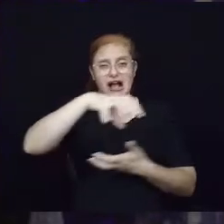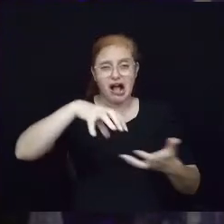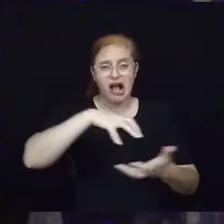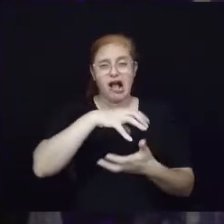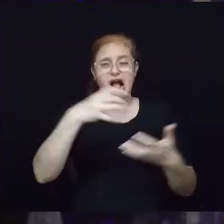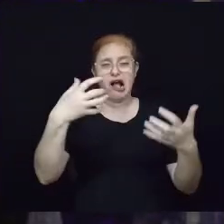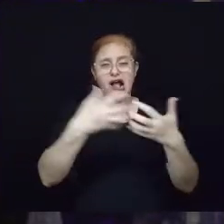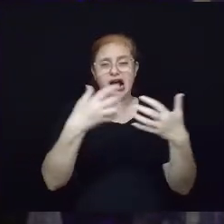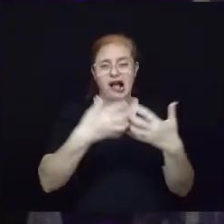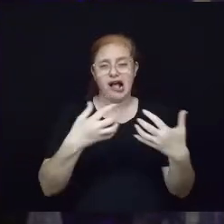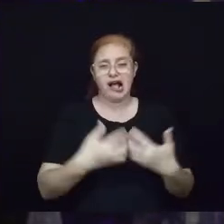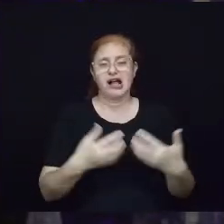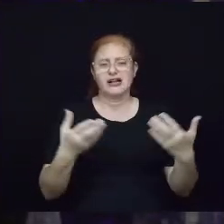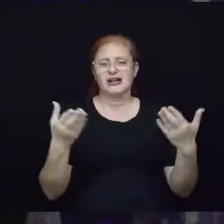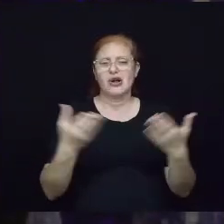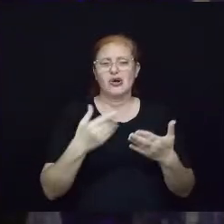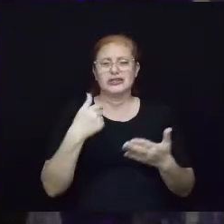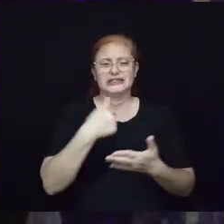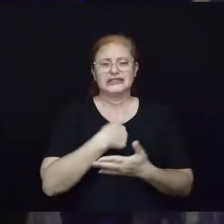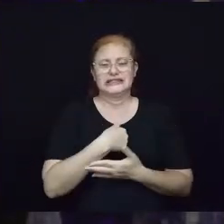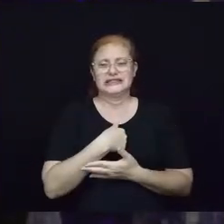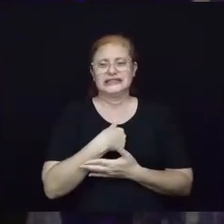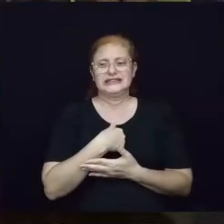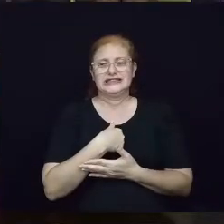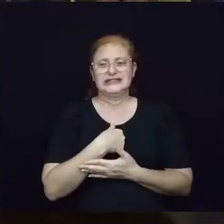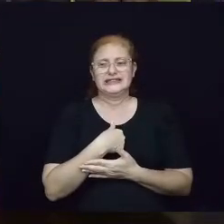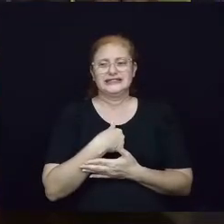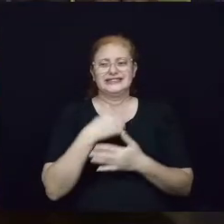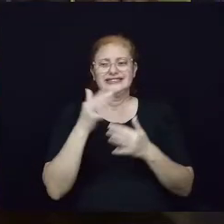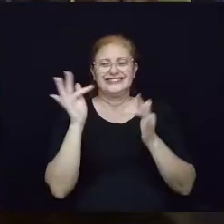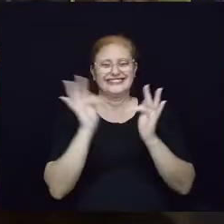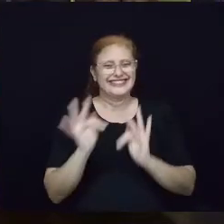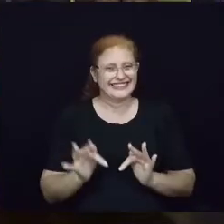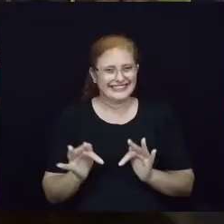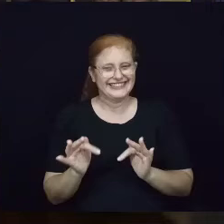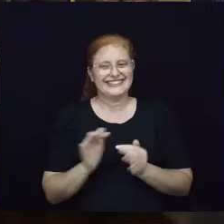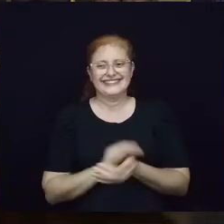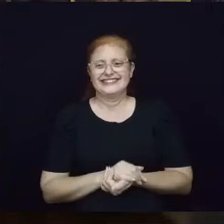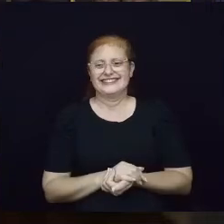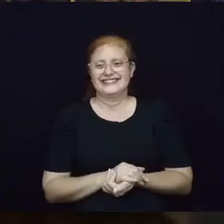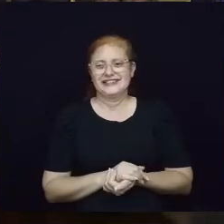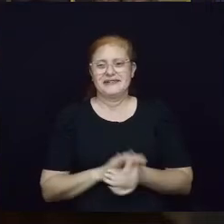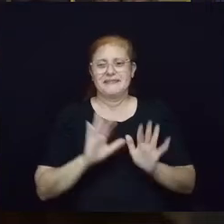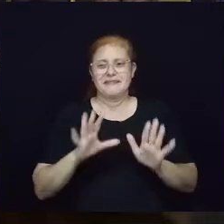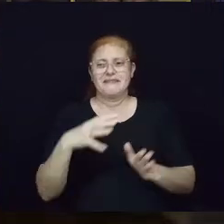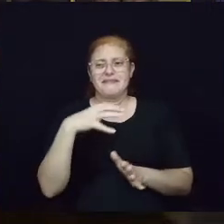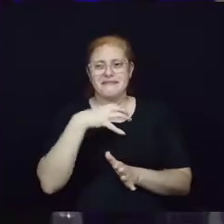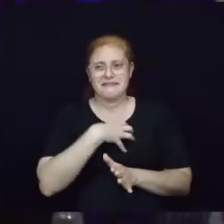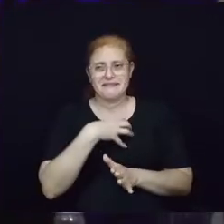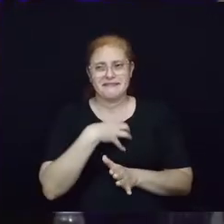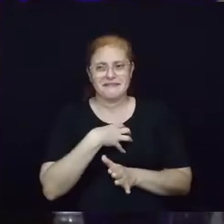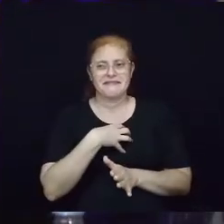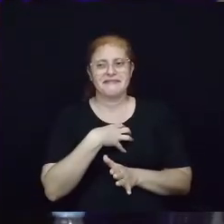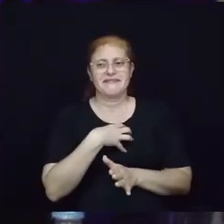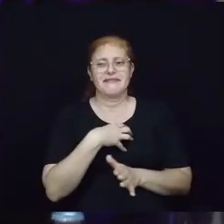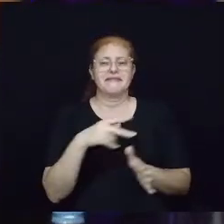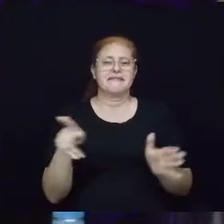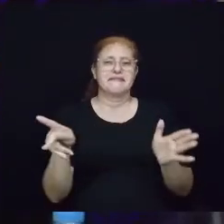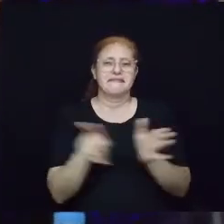e hoje eu fiquei super pois assim, né? feliz, Tivemos uma notícia feliz ou não, mas interessante. Me senti pertencendo